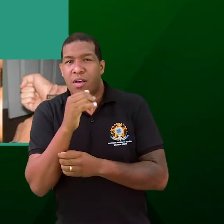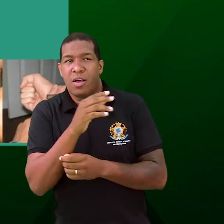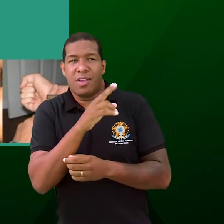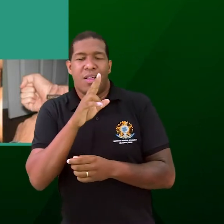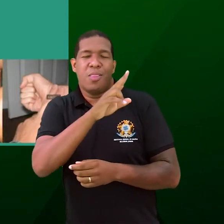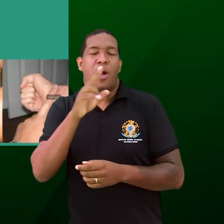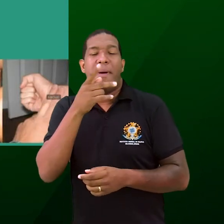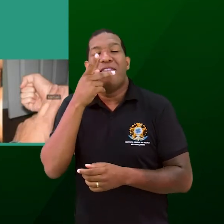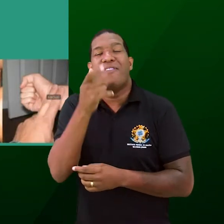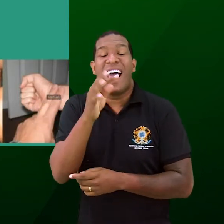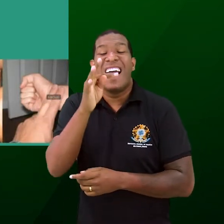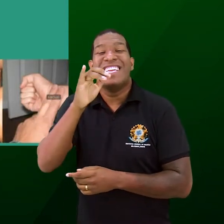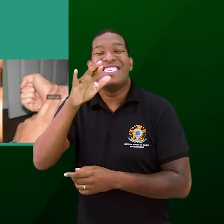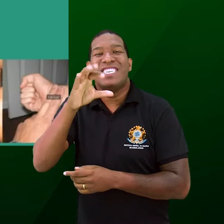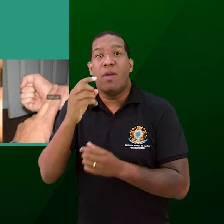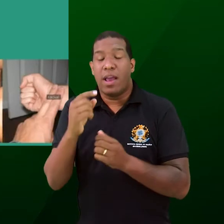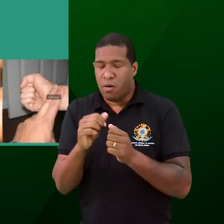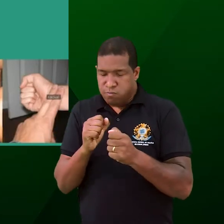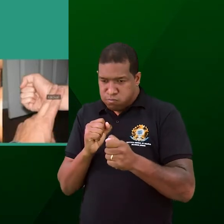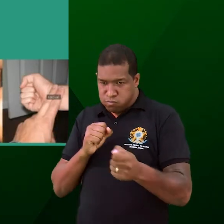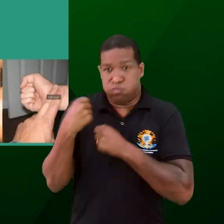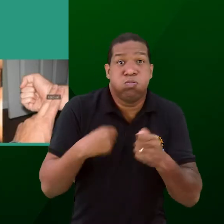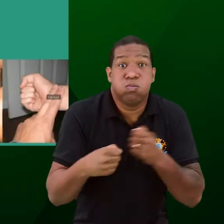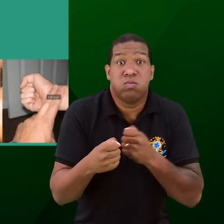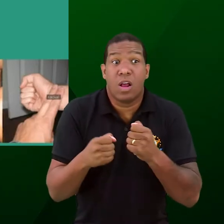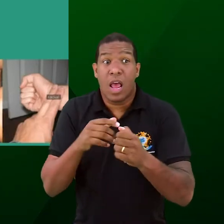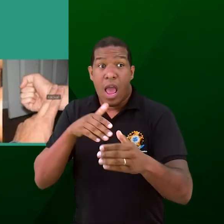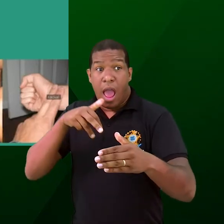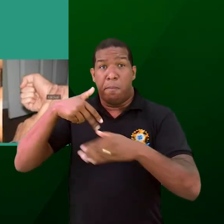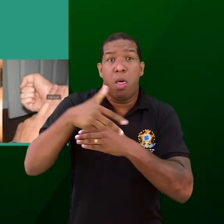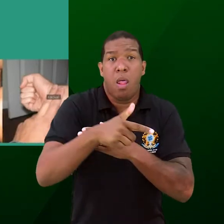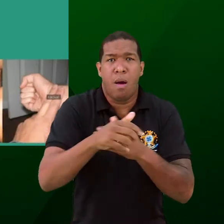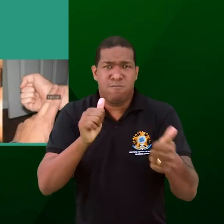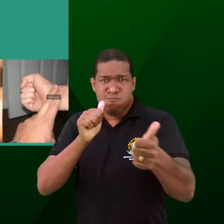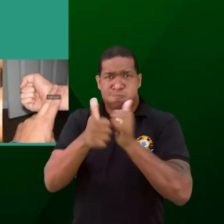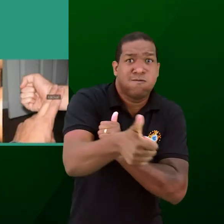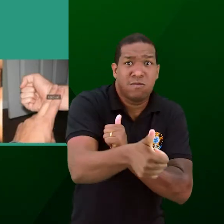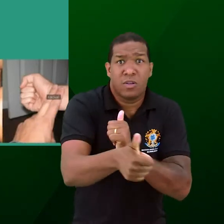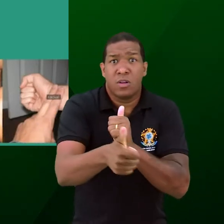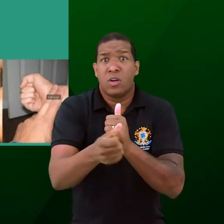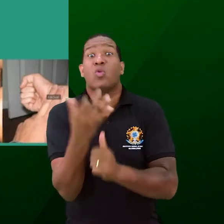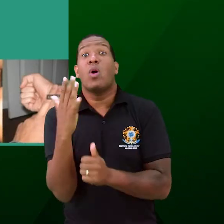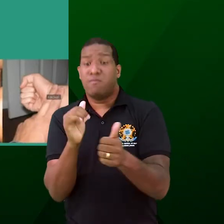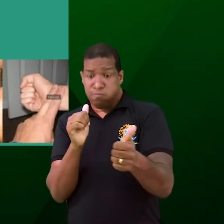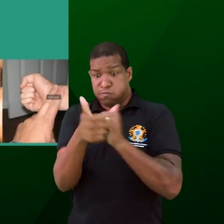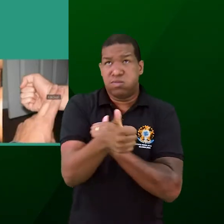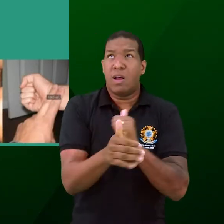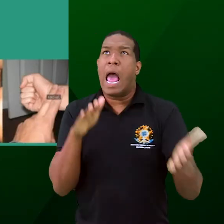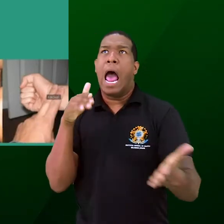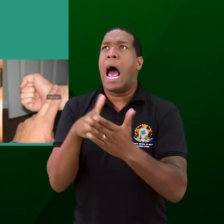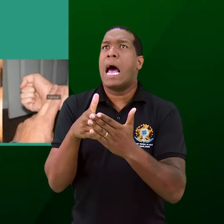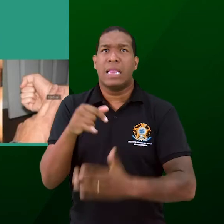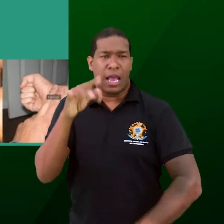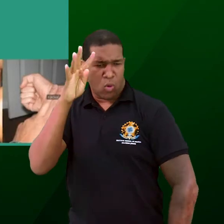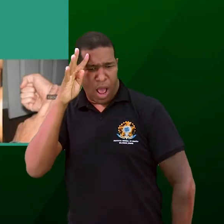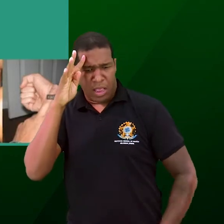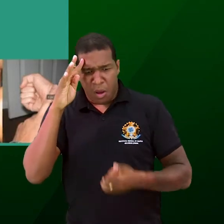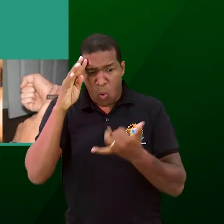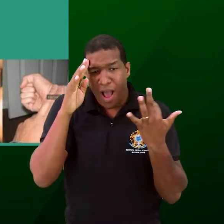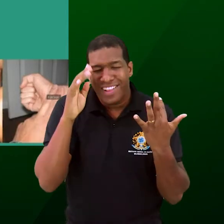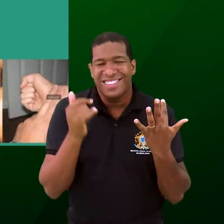vai melhorar. Tá? Isso que é o treino. É por isso que as pessoas treinam, né? Pessoas que vão para academia, que vão para crossfit, que vão para